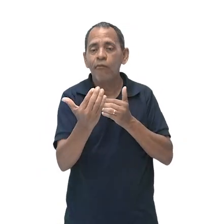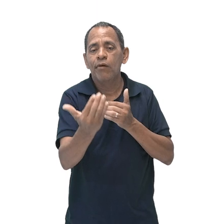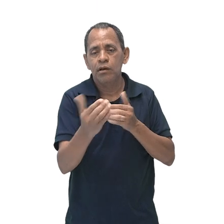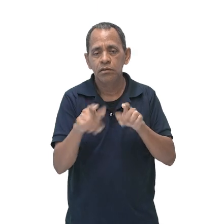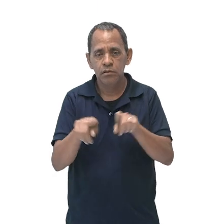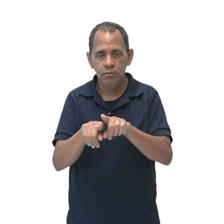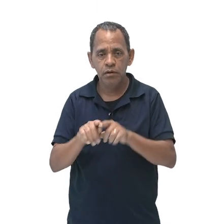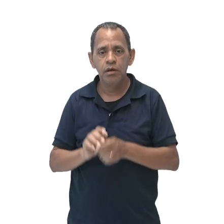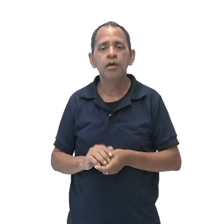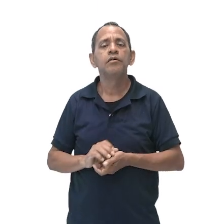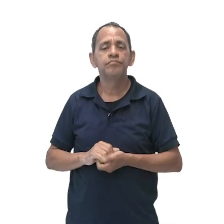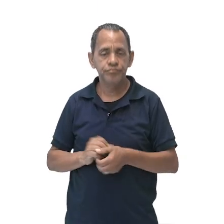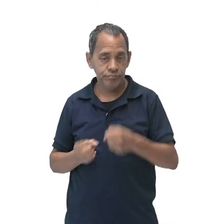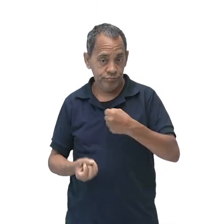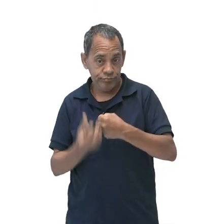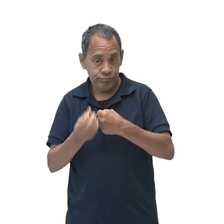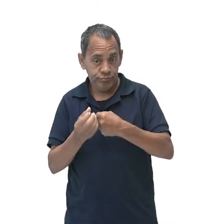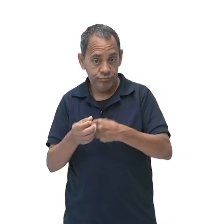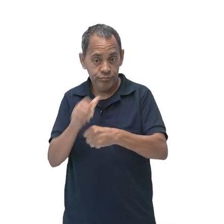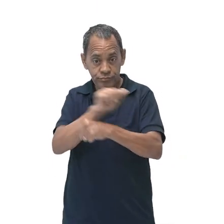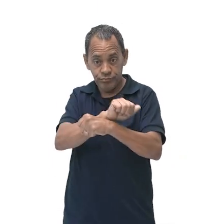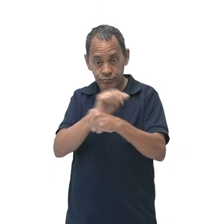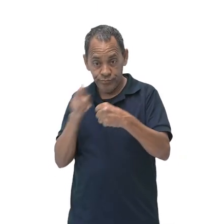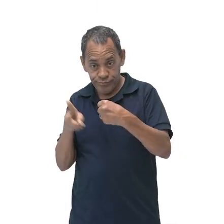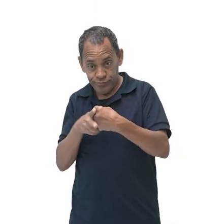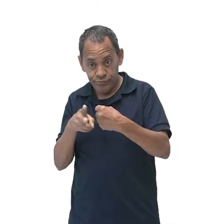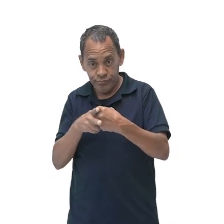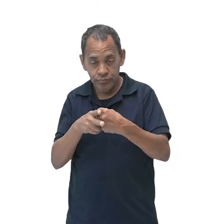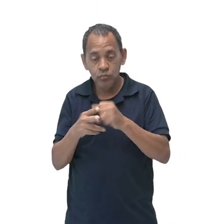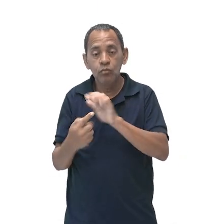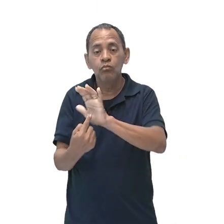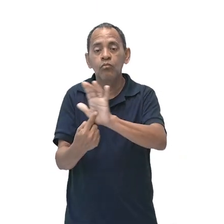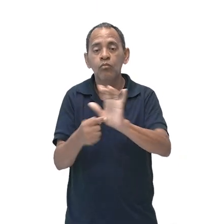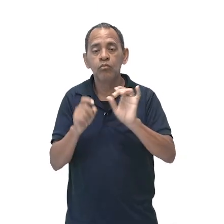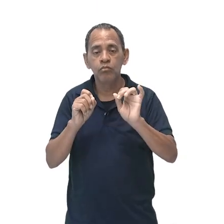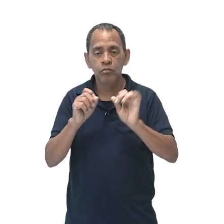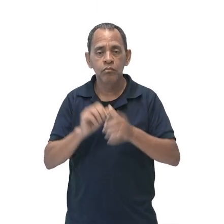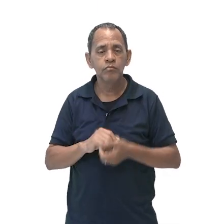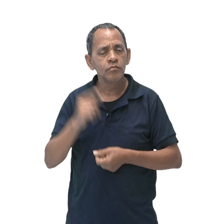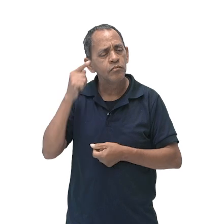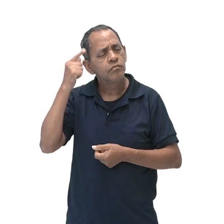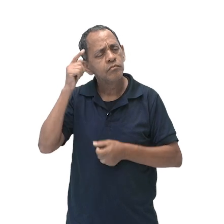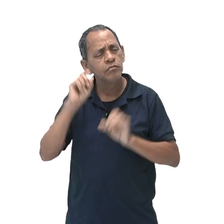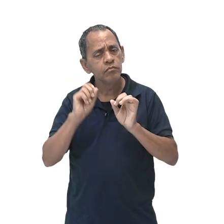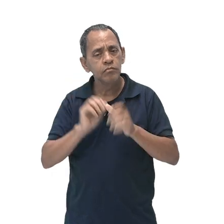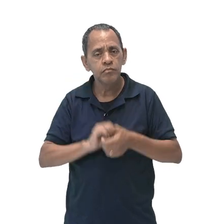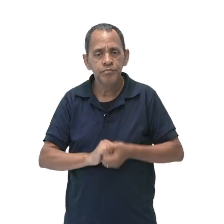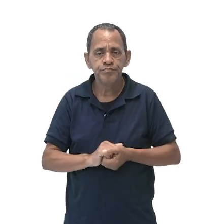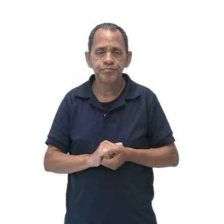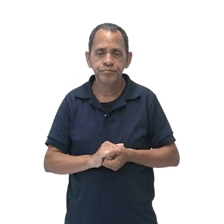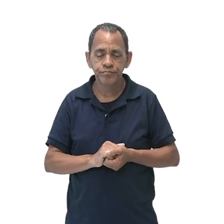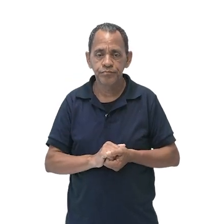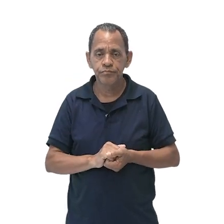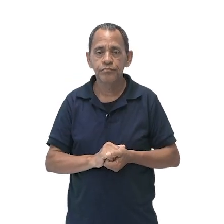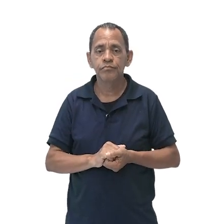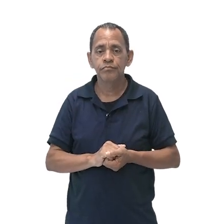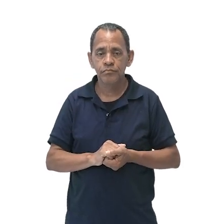que exerce a função, ou seja, traz para a gente a ideia de quê? A ideia